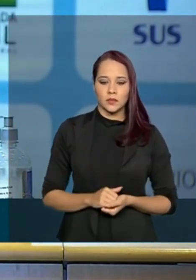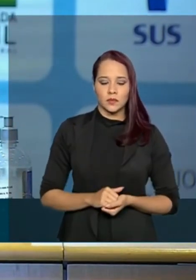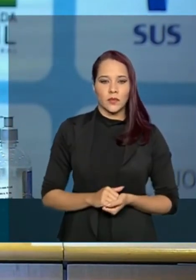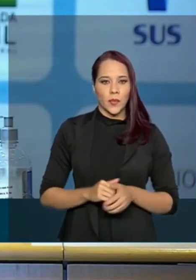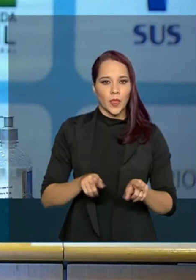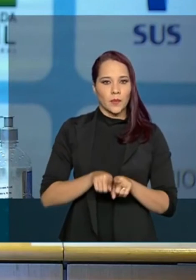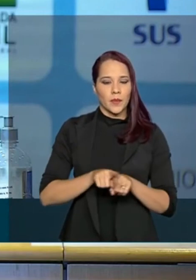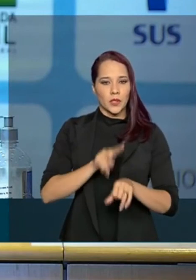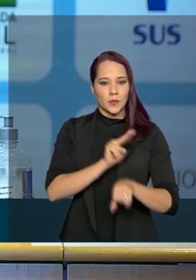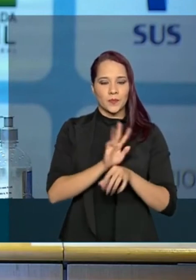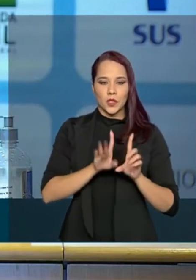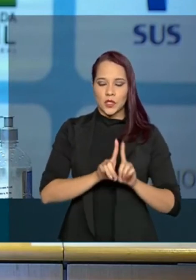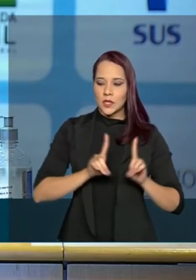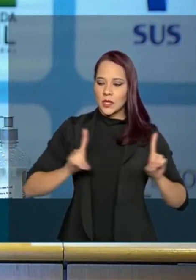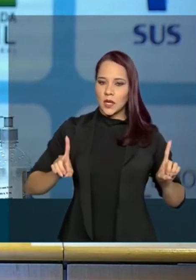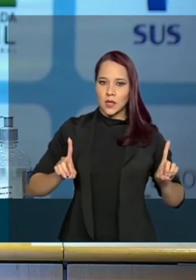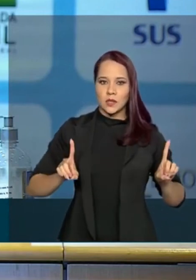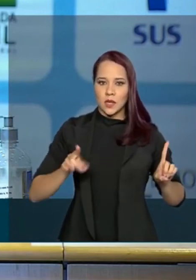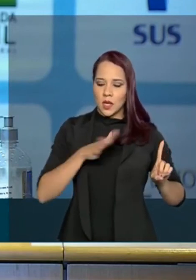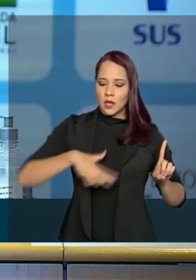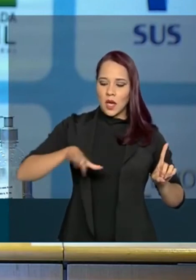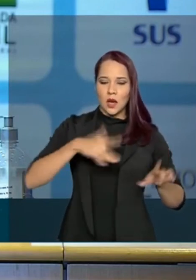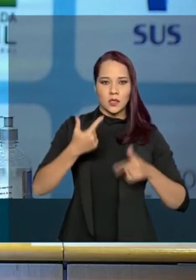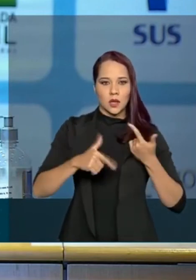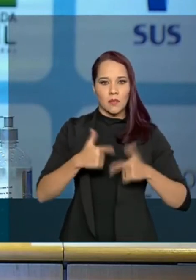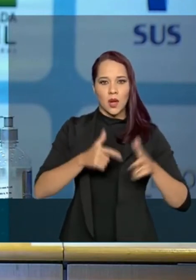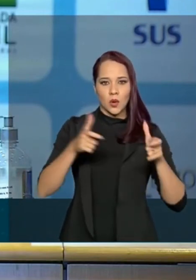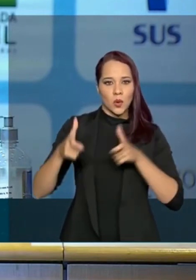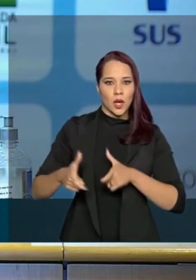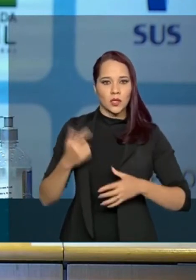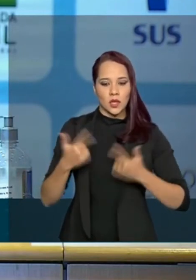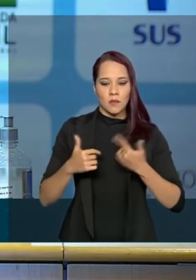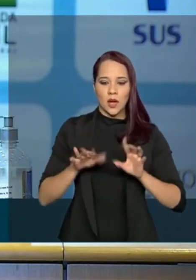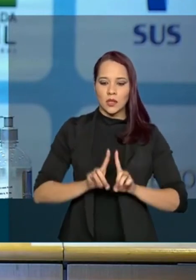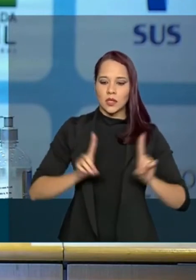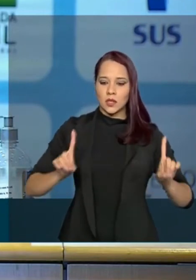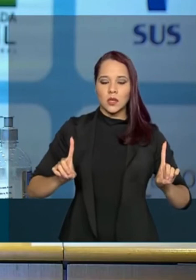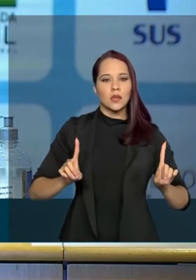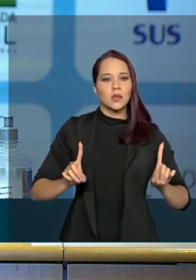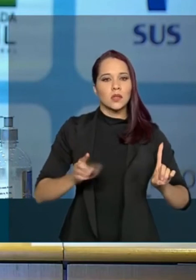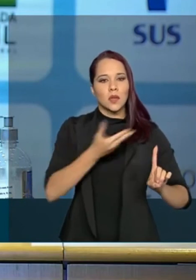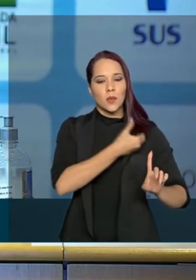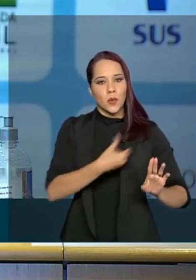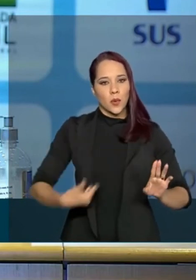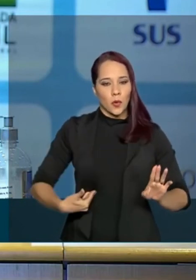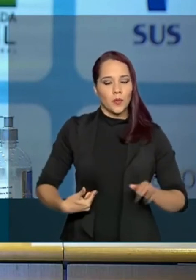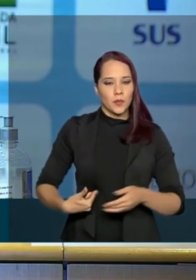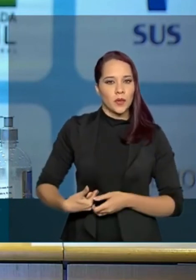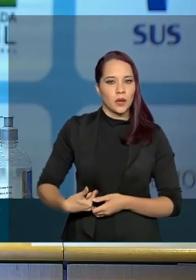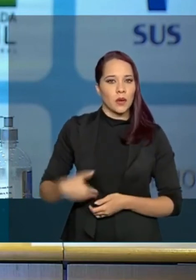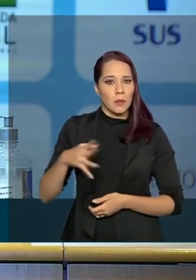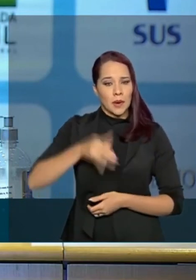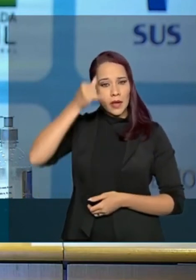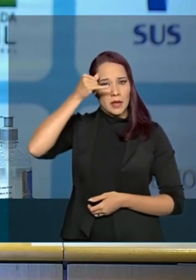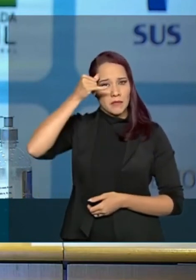de manter uma distância segura nas estações de trabalho, nos locais de trabalho, nos locais públicos, de forma a